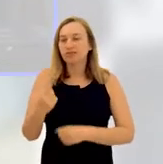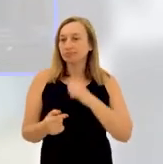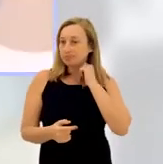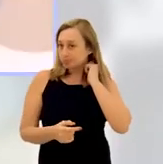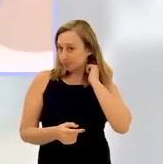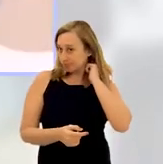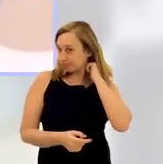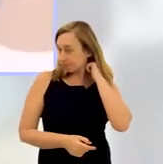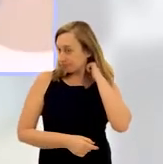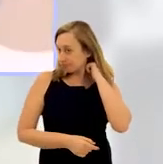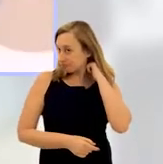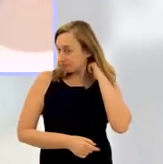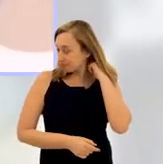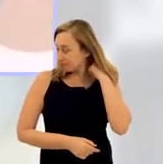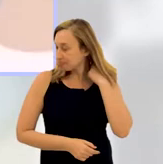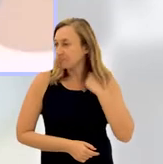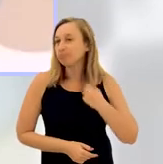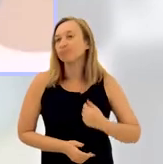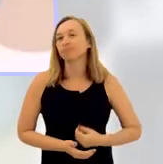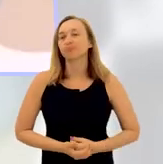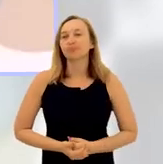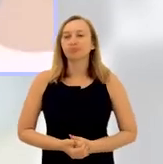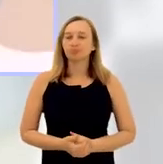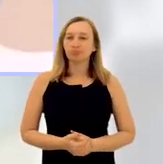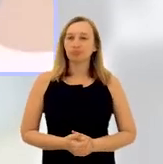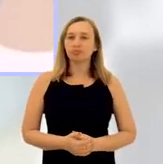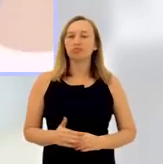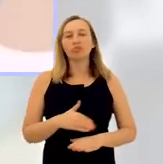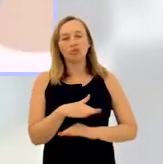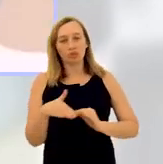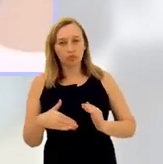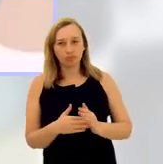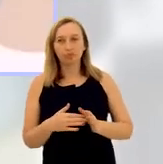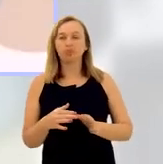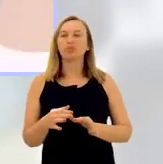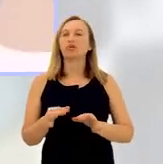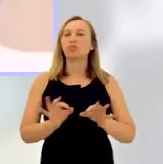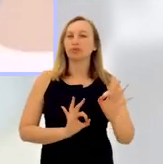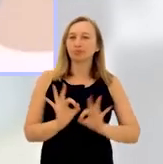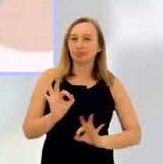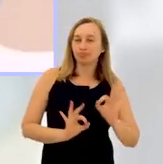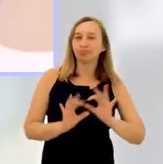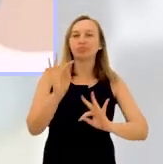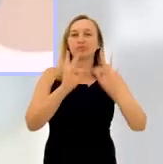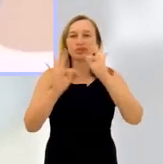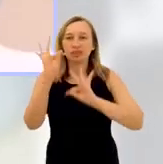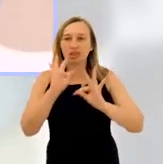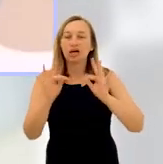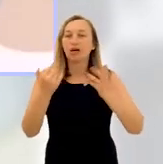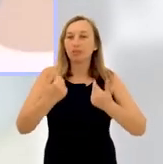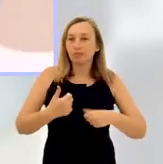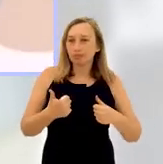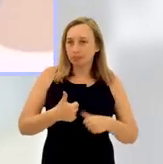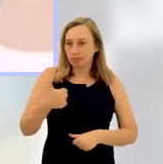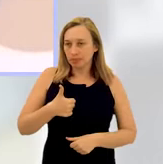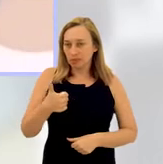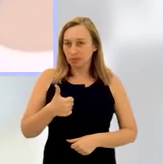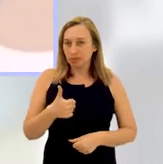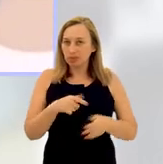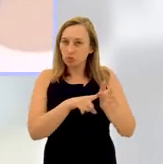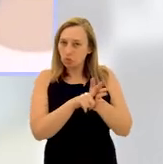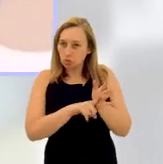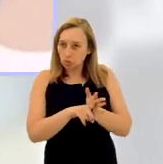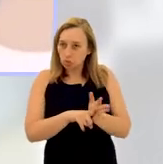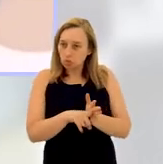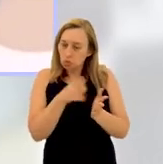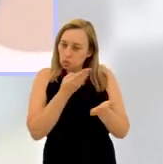ideia? Enfim, como todo projeto de protótipo de tecnologia, como qualquer projeto, a gente precisa primeiro